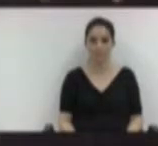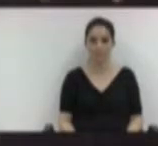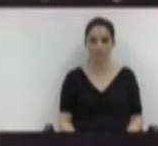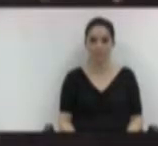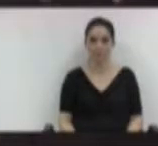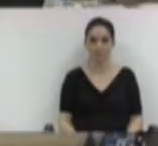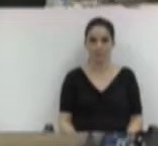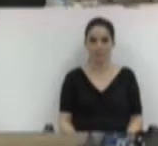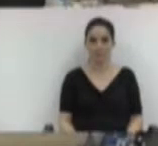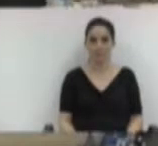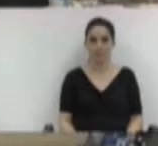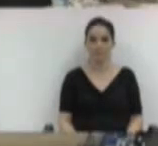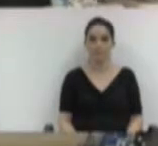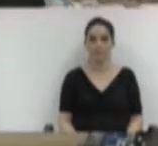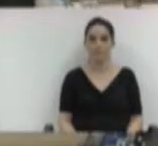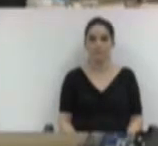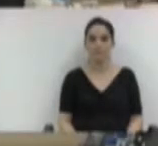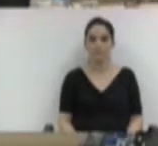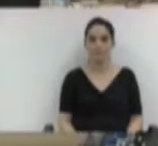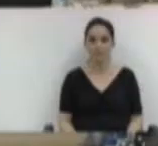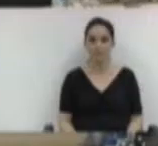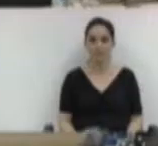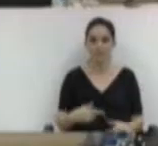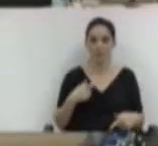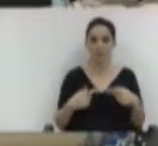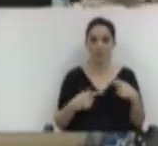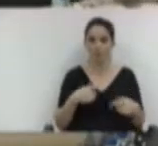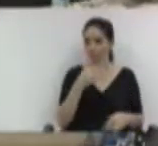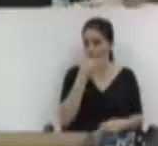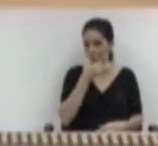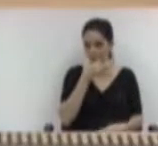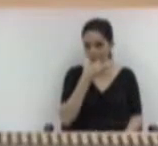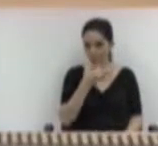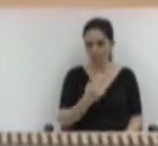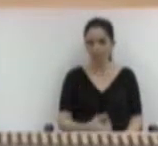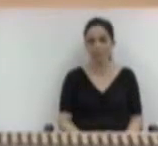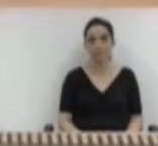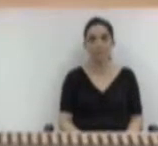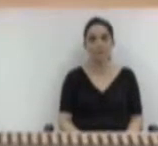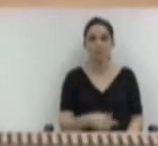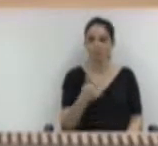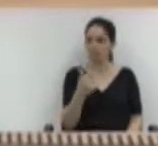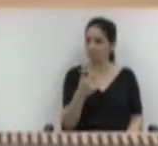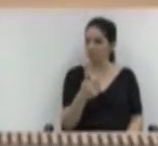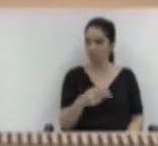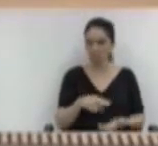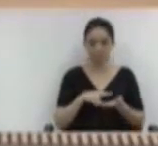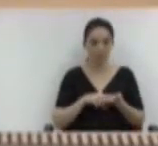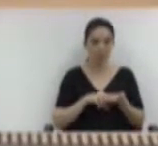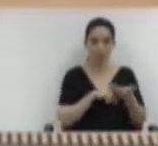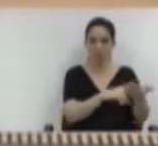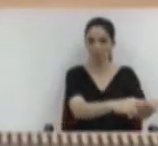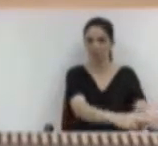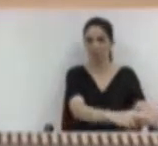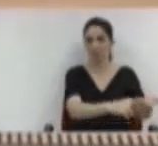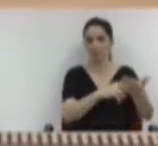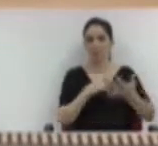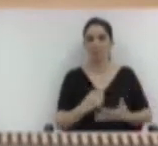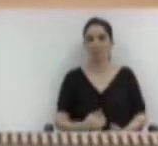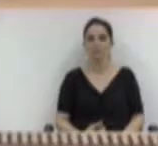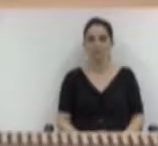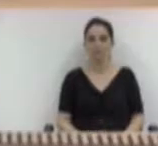O requerimento número 918 está em discussão. Não havendo quem queira, encaminhe-se ao